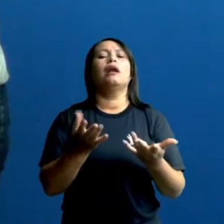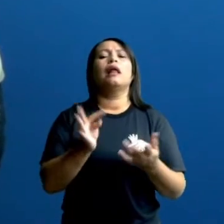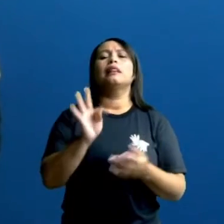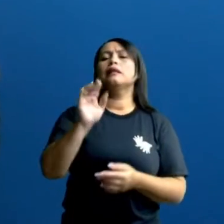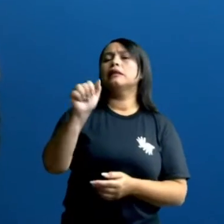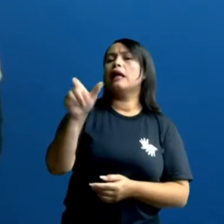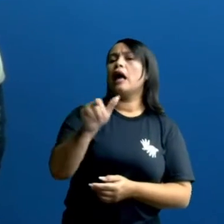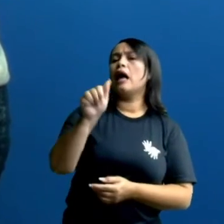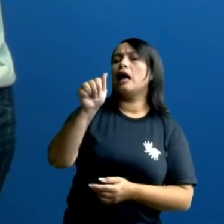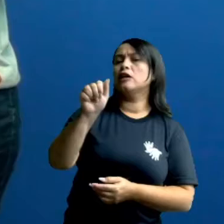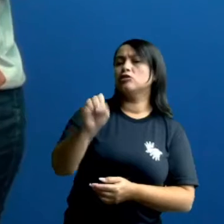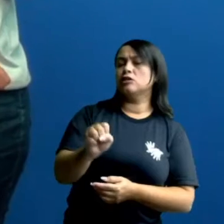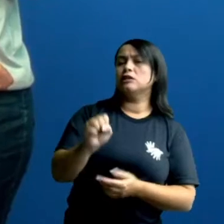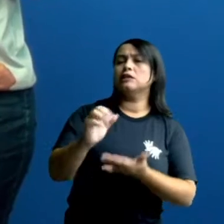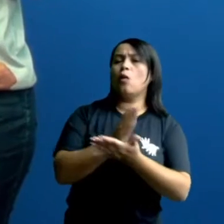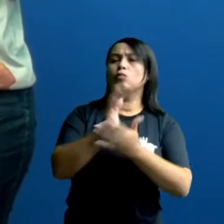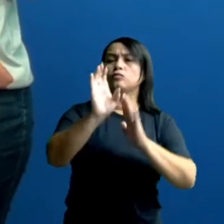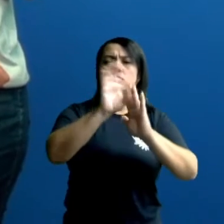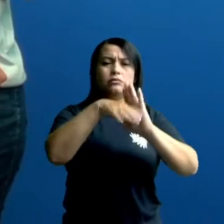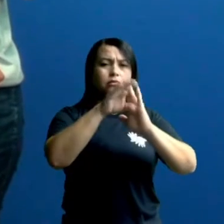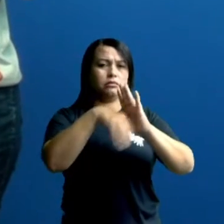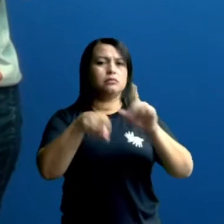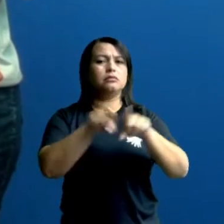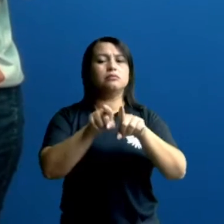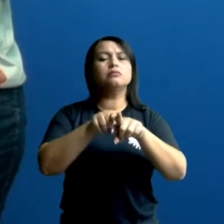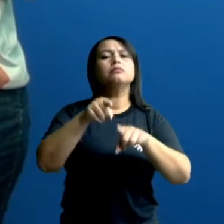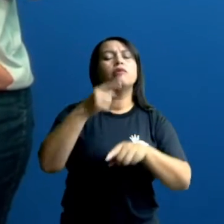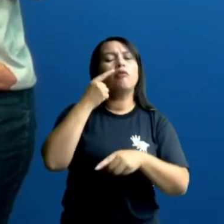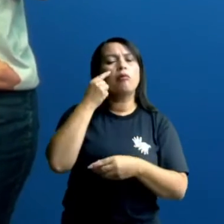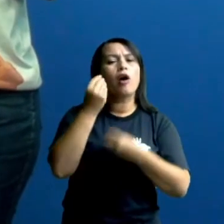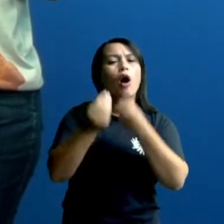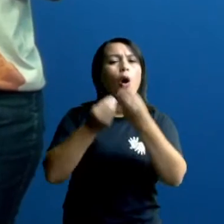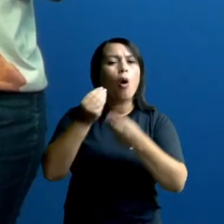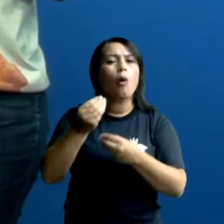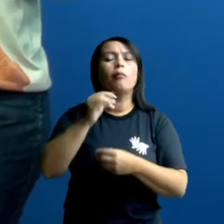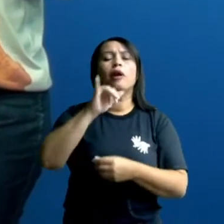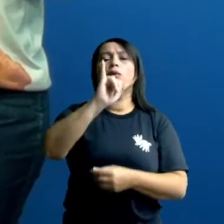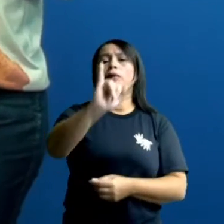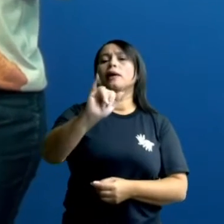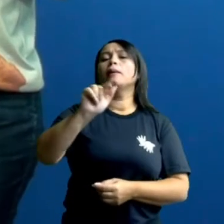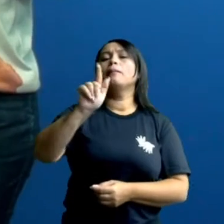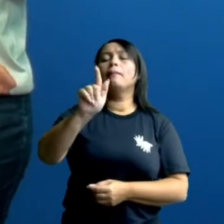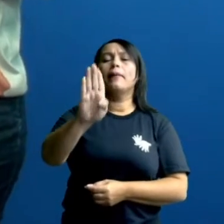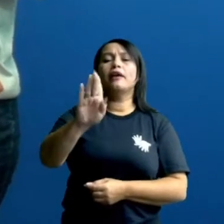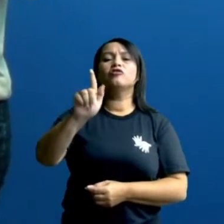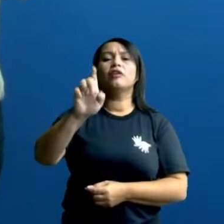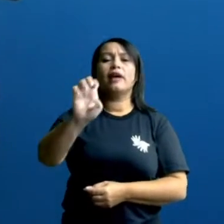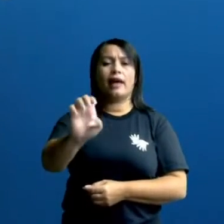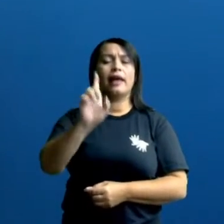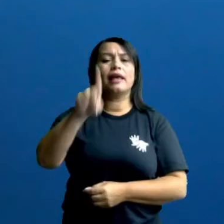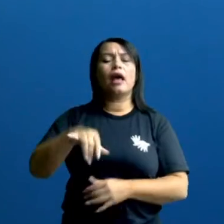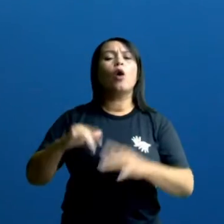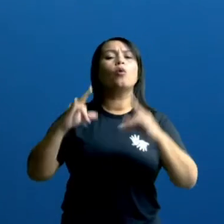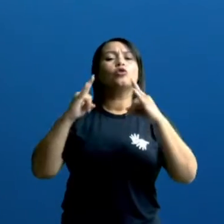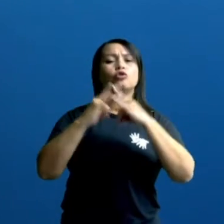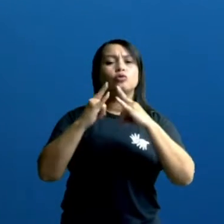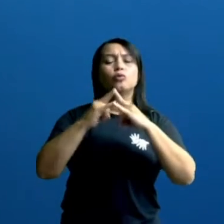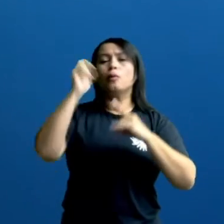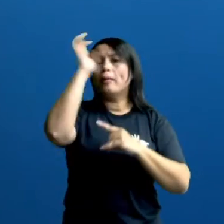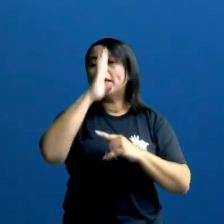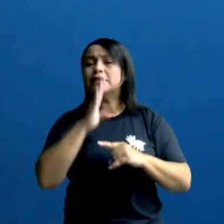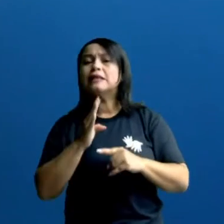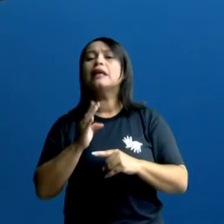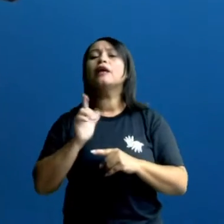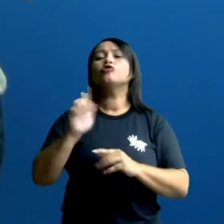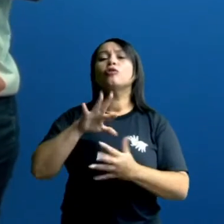de alguns conceitos, a gente vai ver isso na prática através do IBGE. O Instituto Brasileiro de Geografia e Estatística,